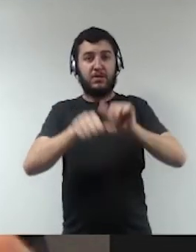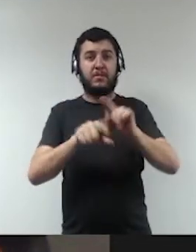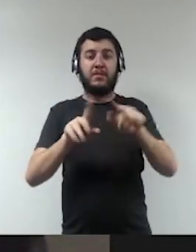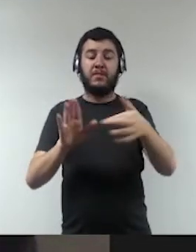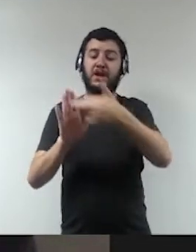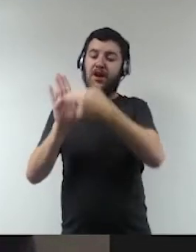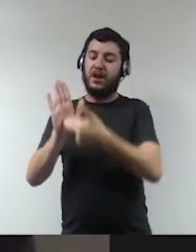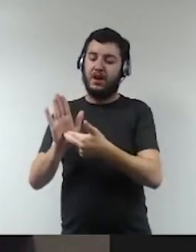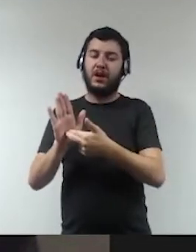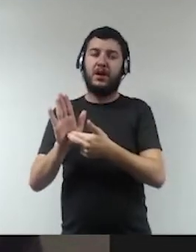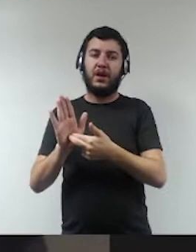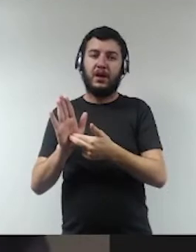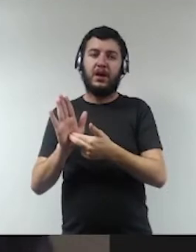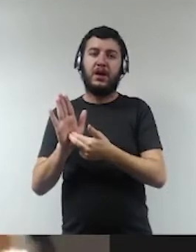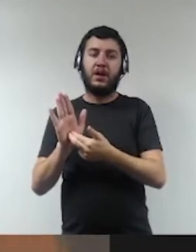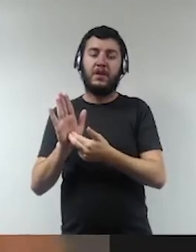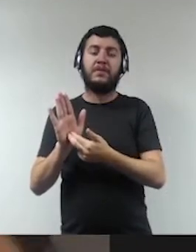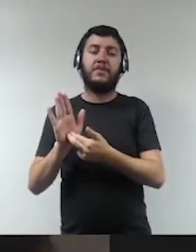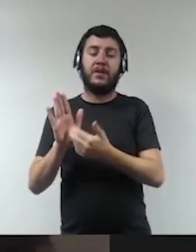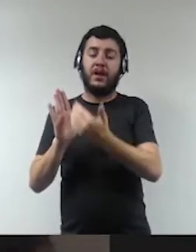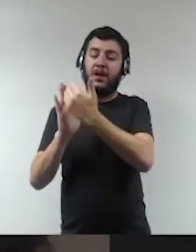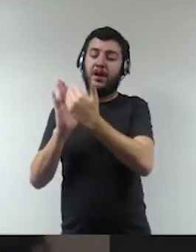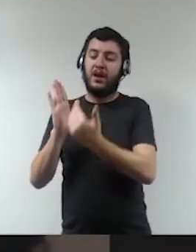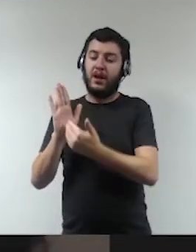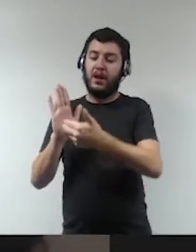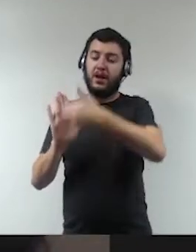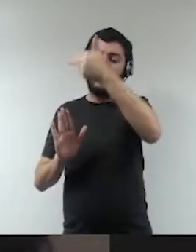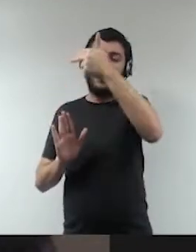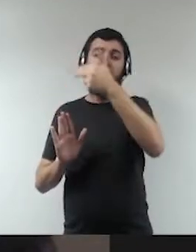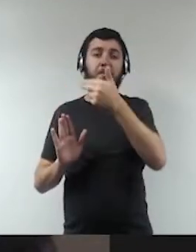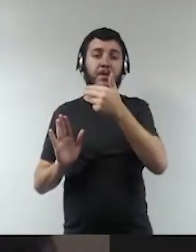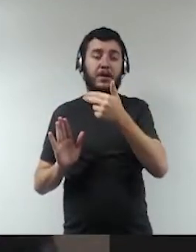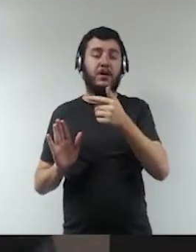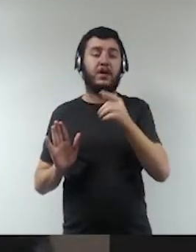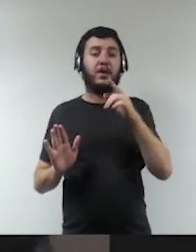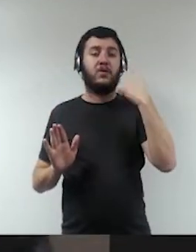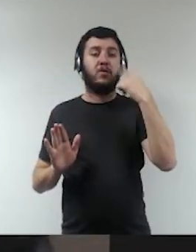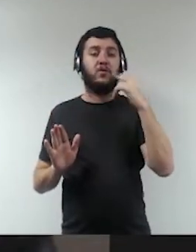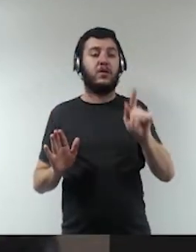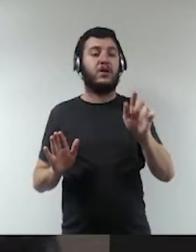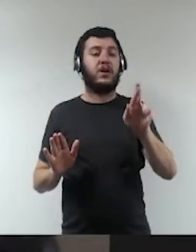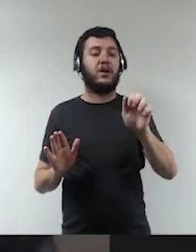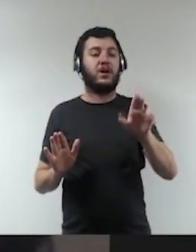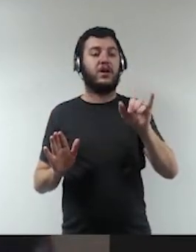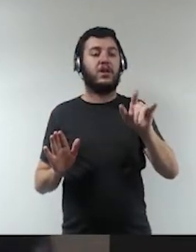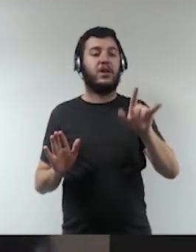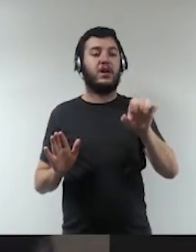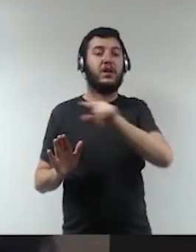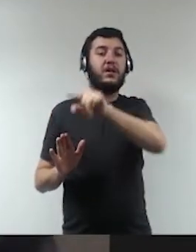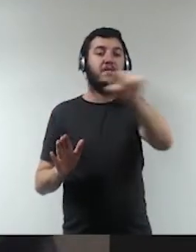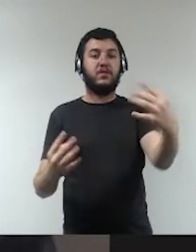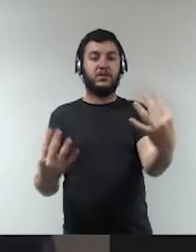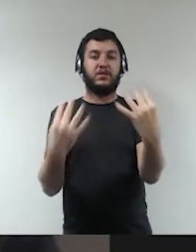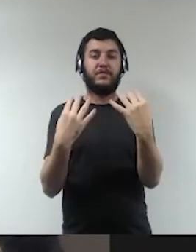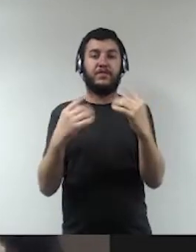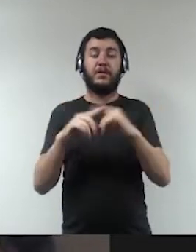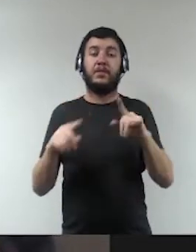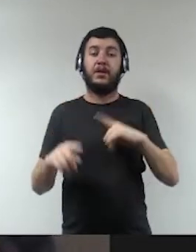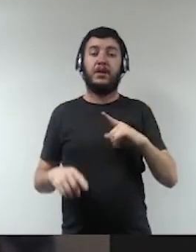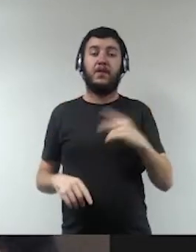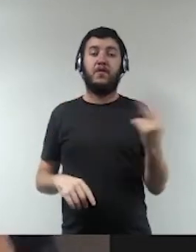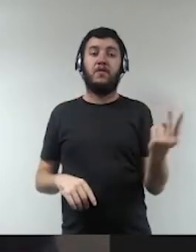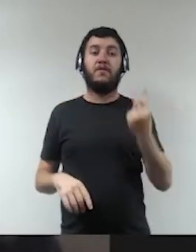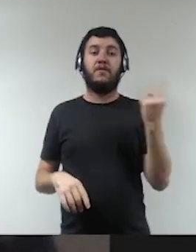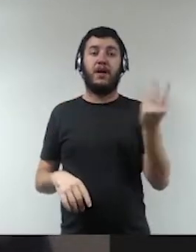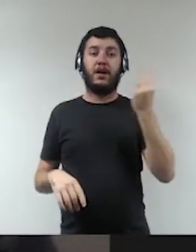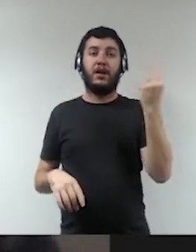teria, portanto, doutora Graciele e queridos ouvintes, um valor intrínseco e